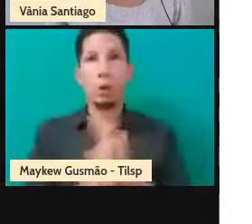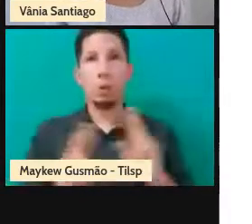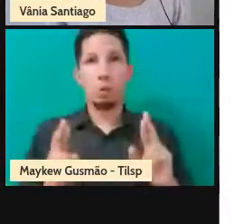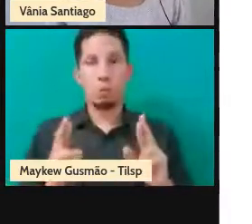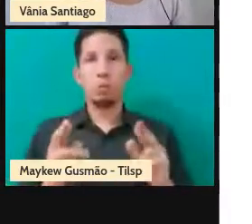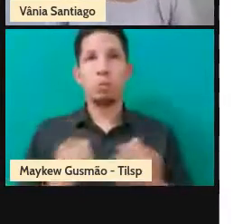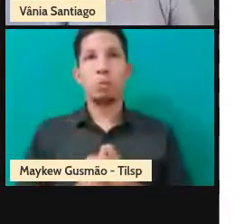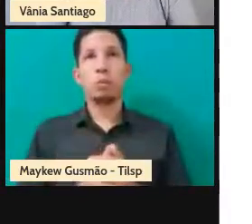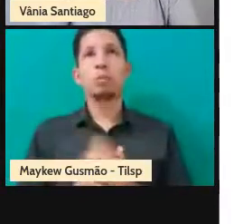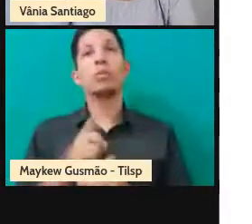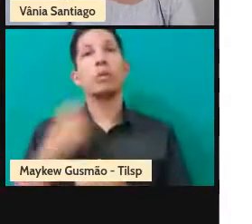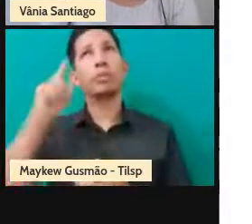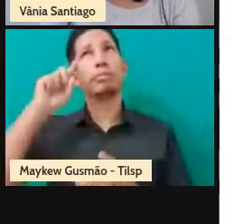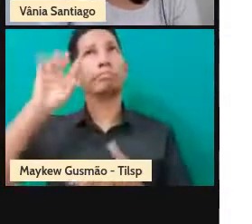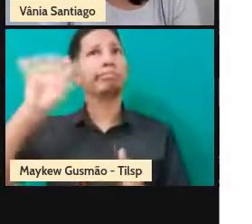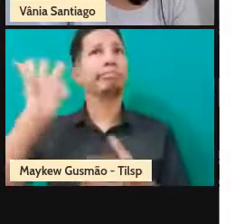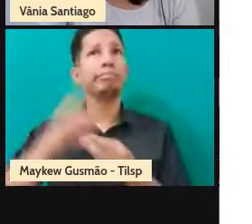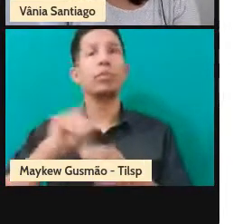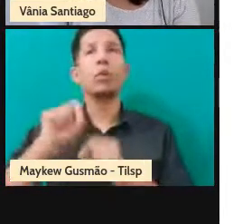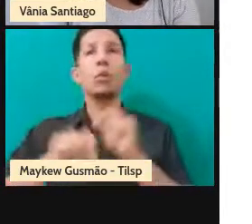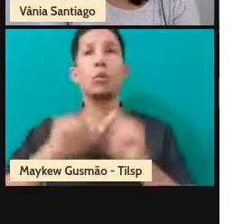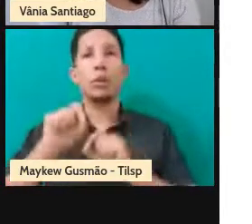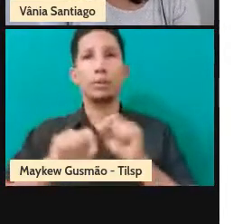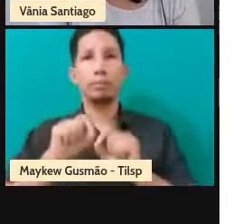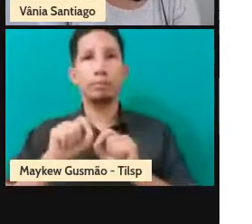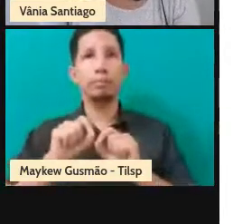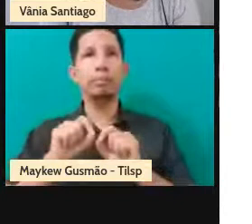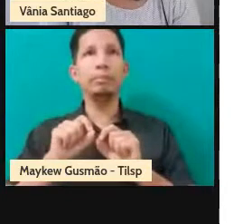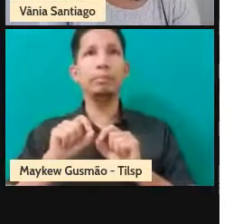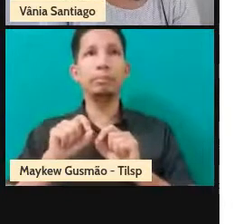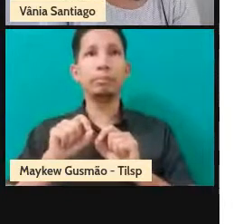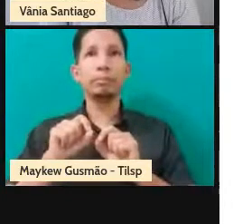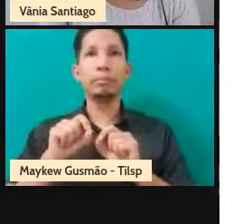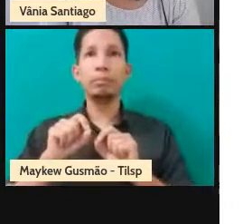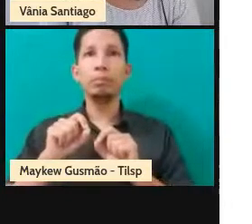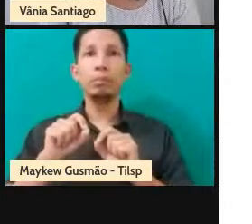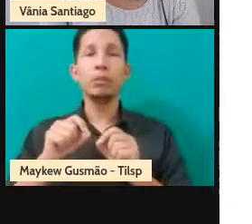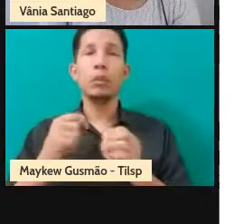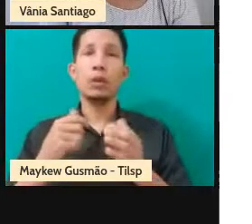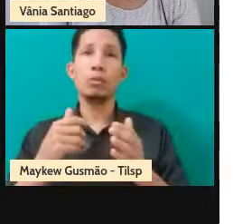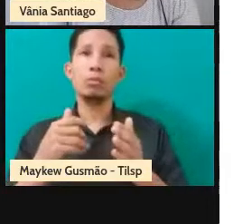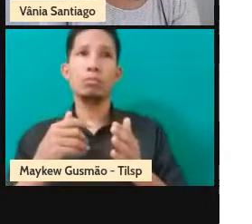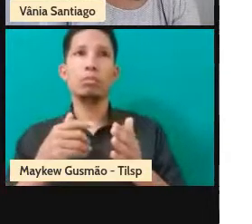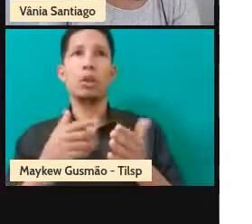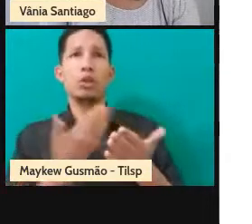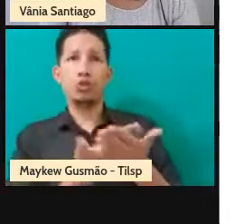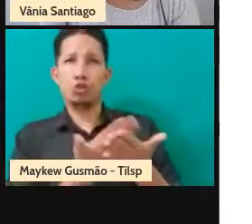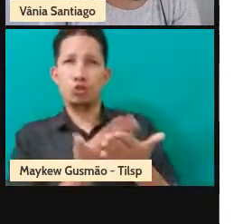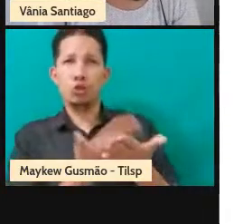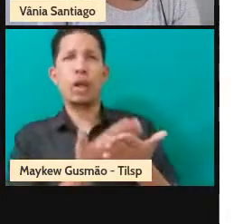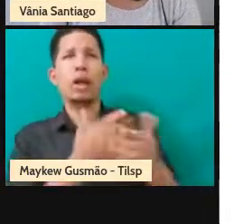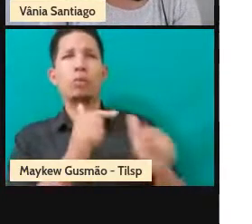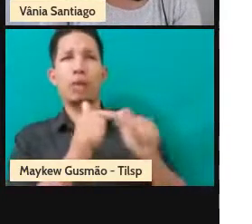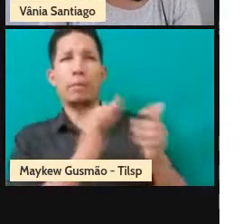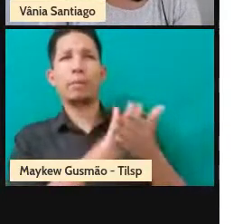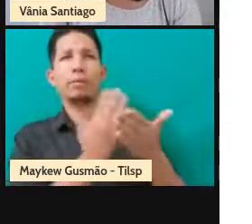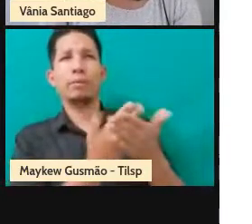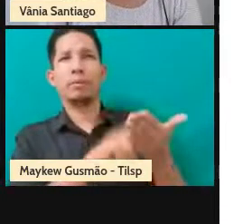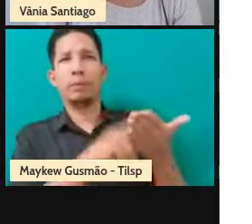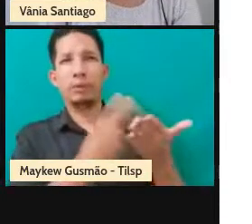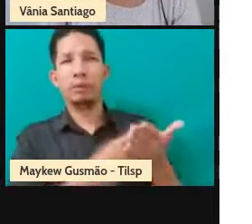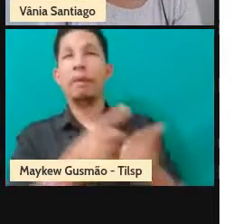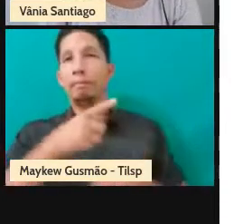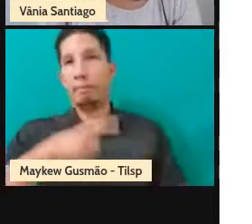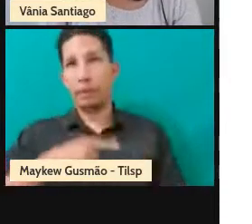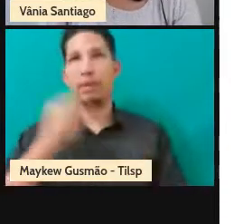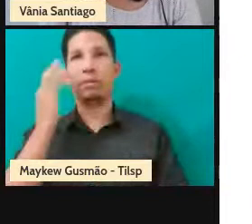chega à conclusão que o conteúdo do estudo da atividade de tradução e interpretação é o conteúdo teórico